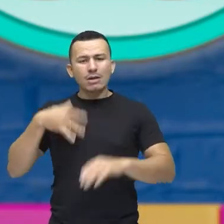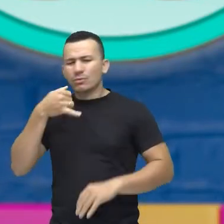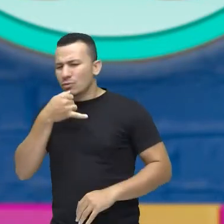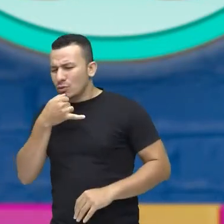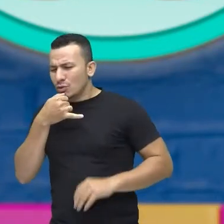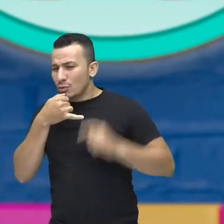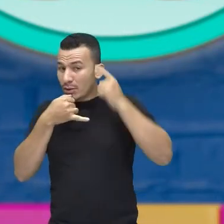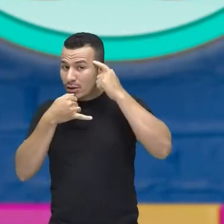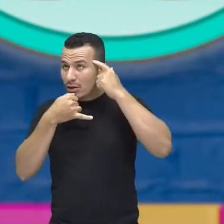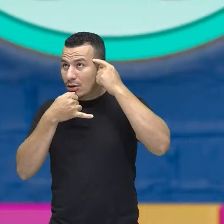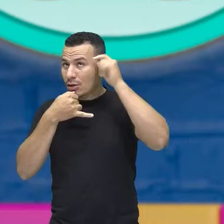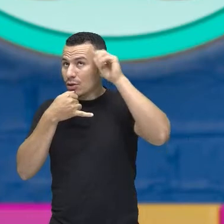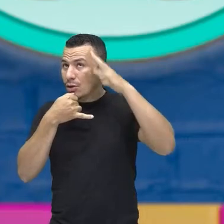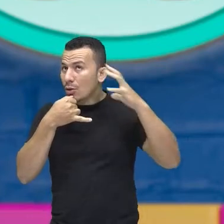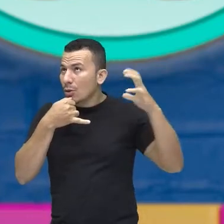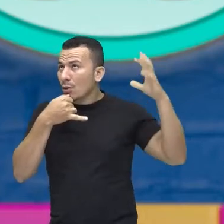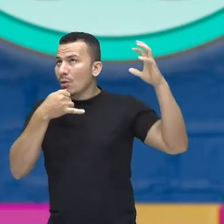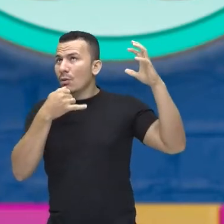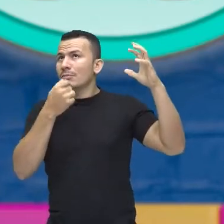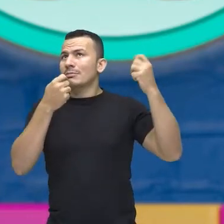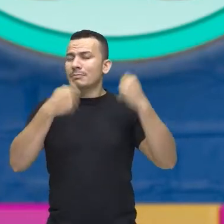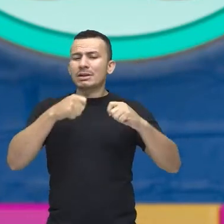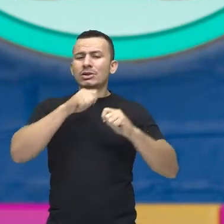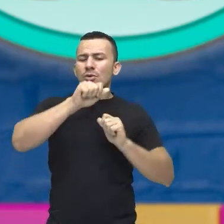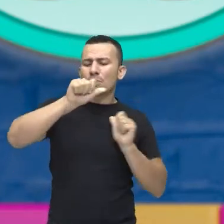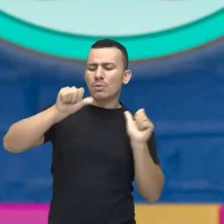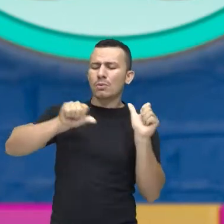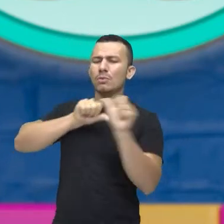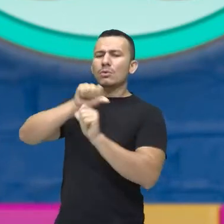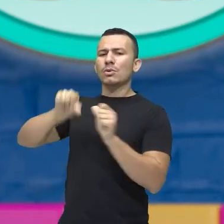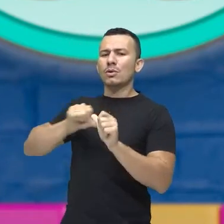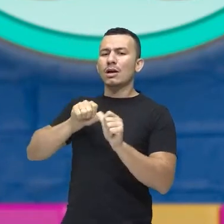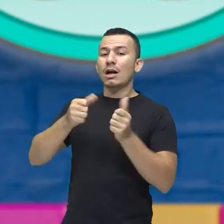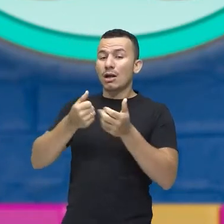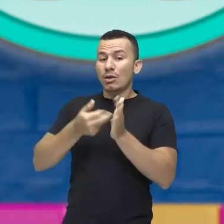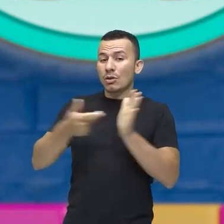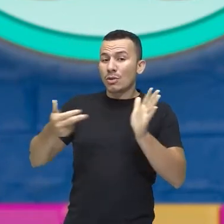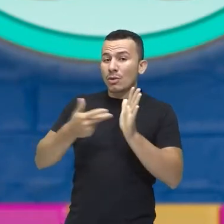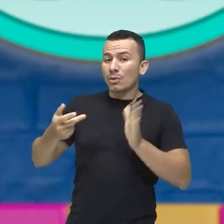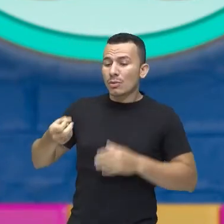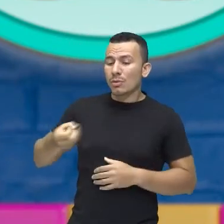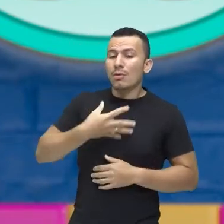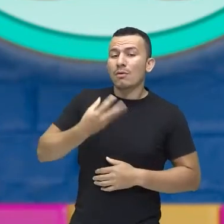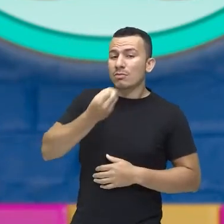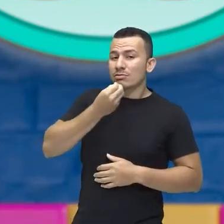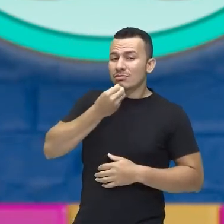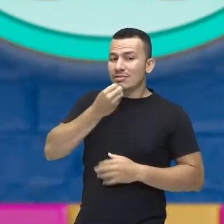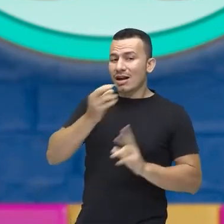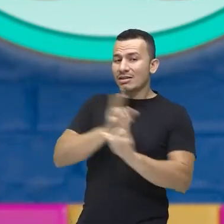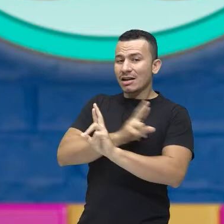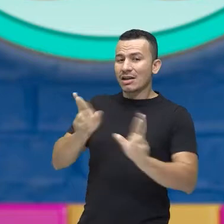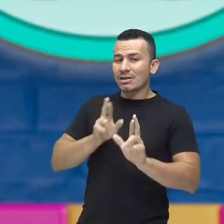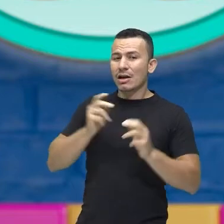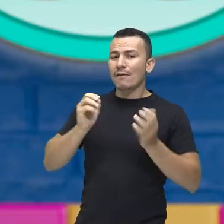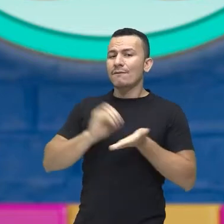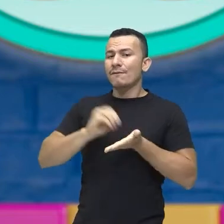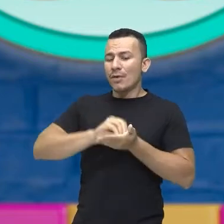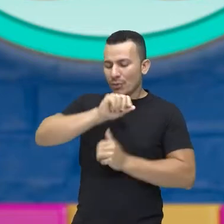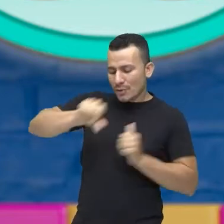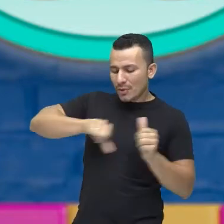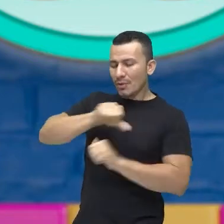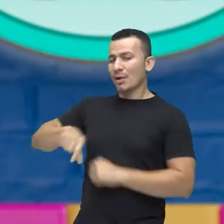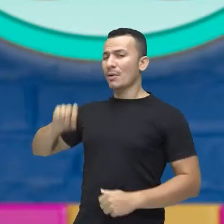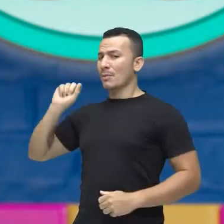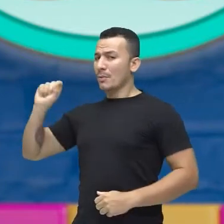sentindo, eu já estou fazendo que processos eu preciso lançar mão de repente para um novo relacionamento, que coisas em mim precisam modificar para que no